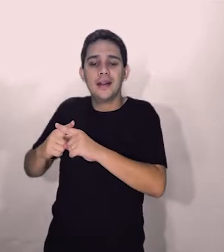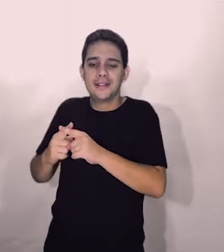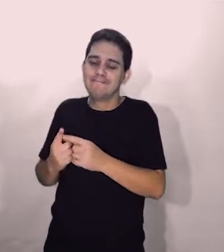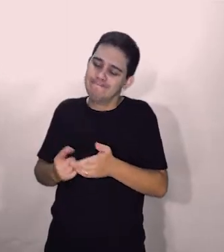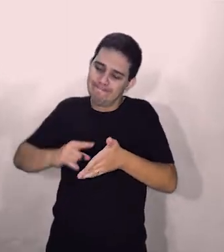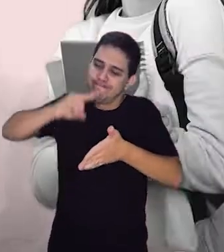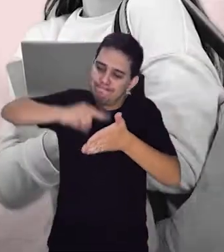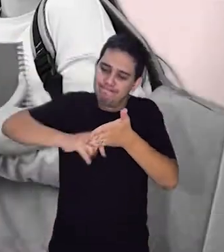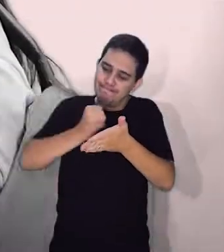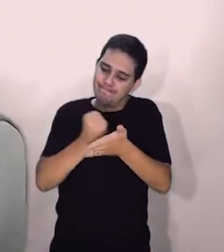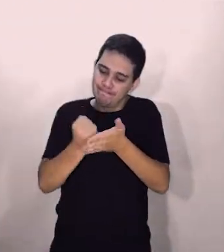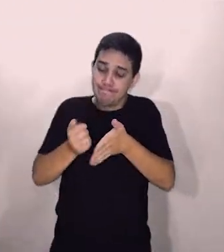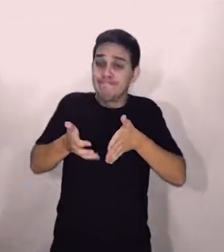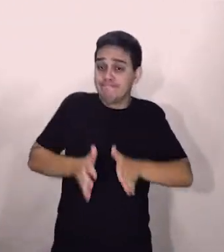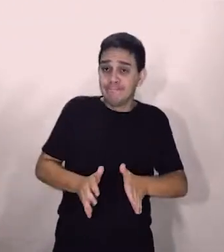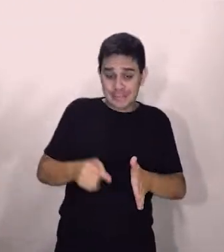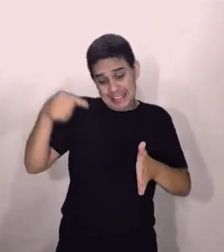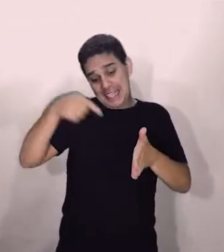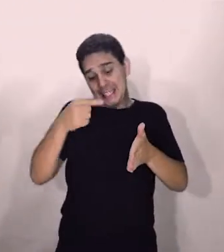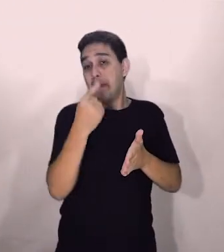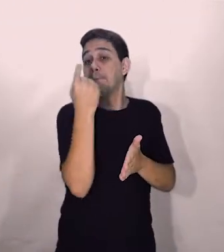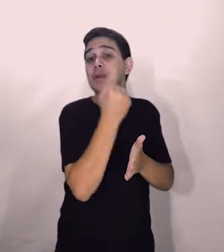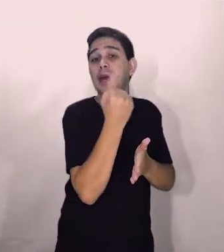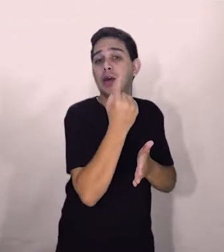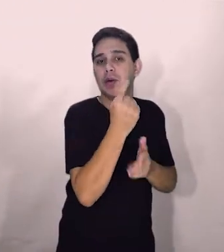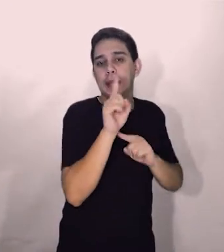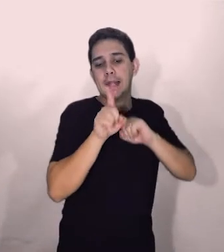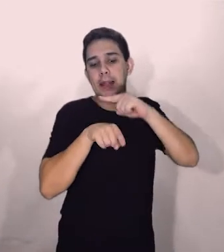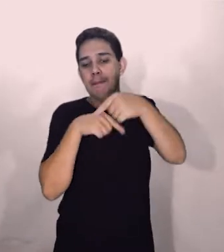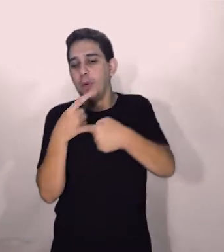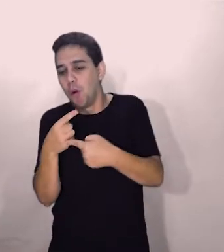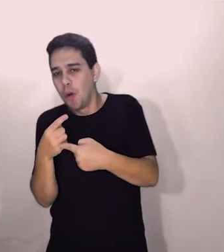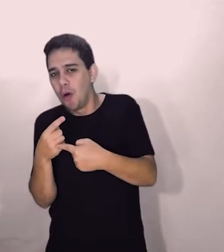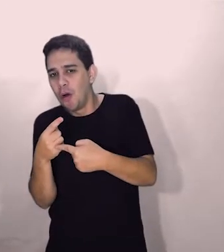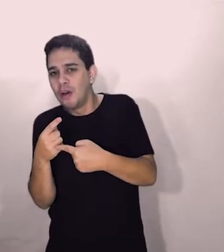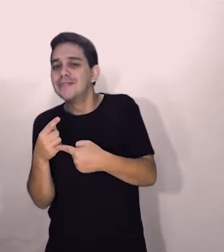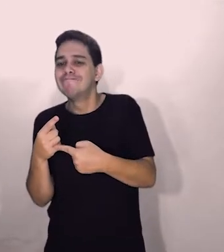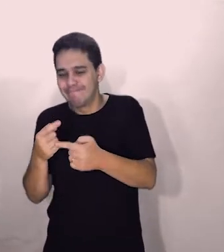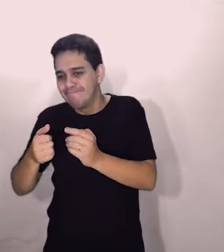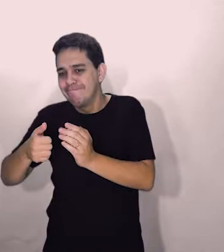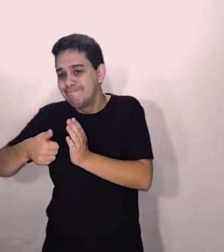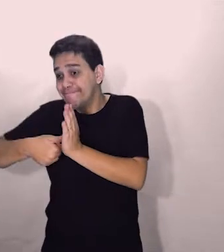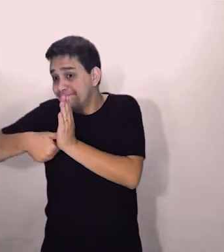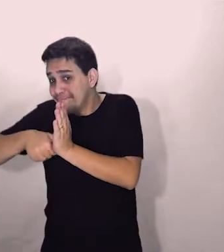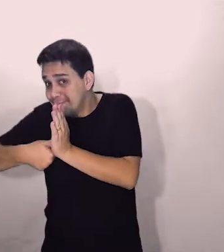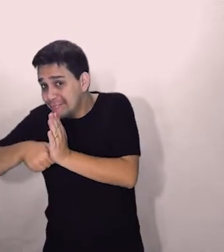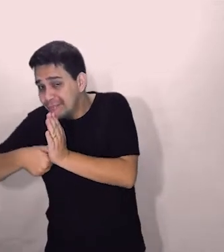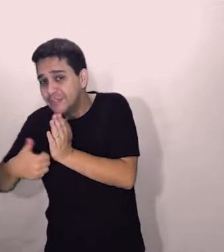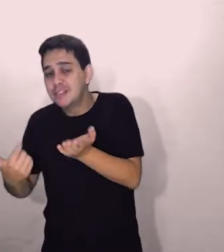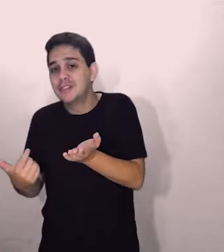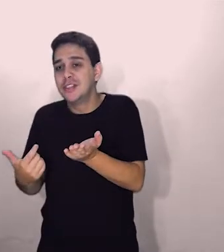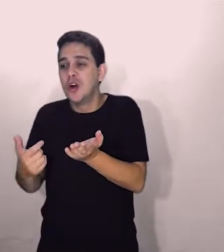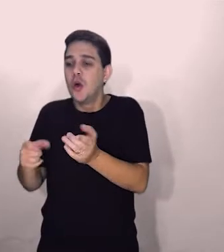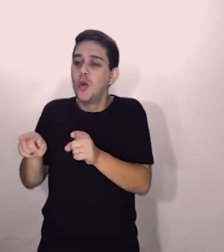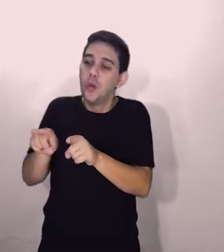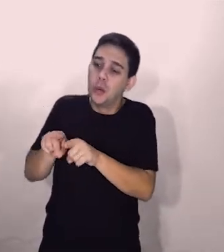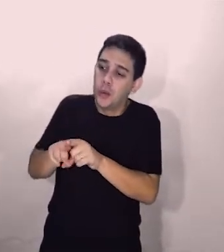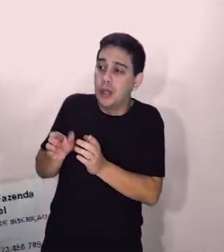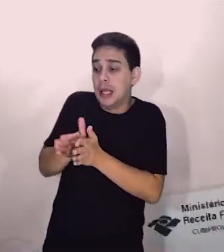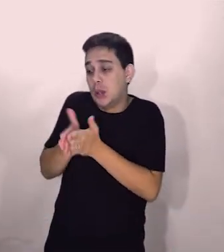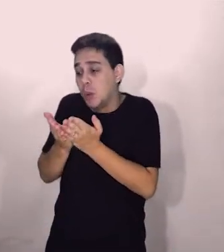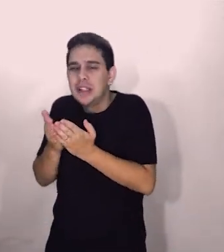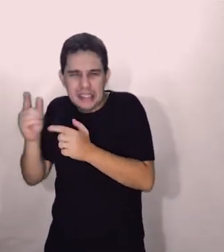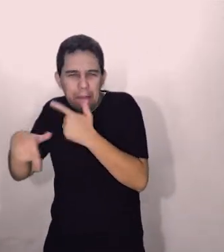ele uma série de documentos posteriores, né? A carteira de identificação civil, carteira